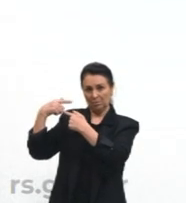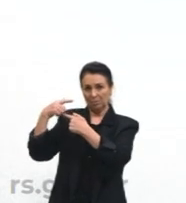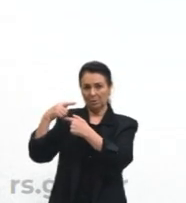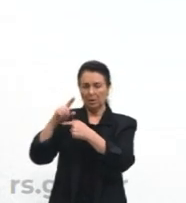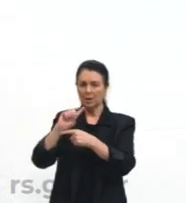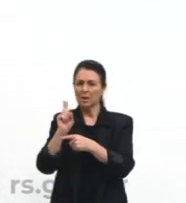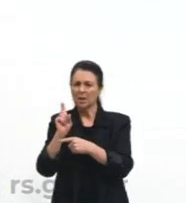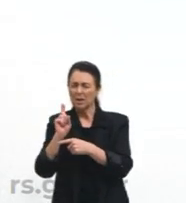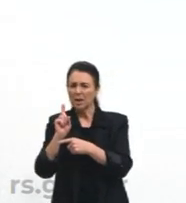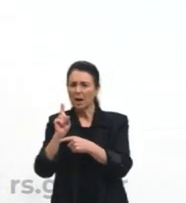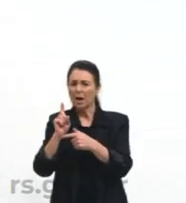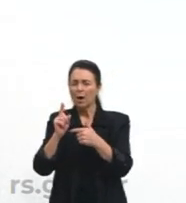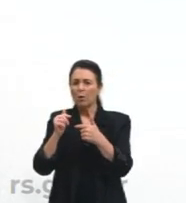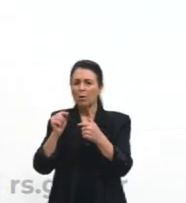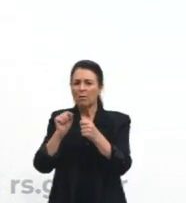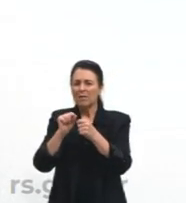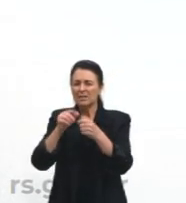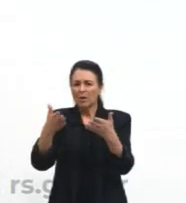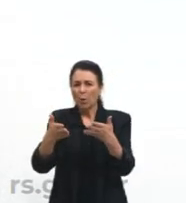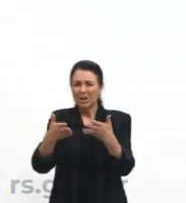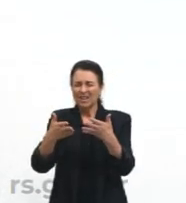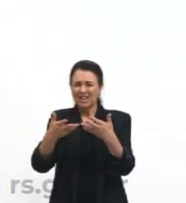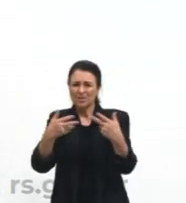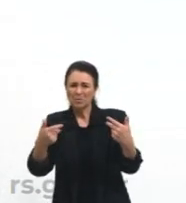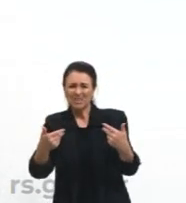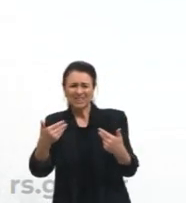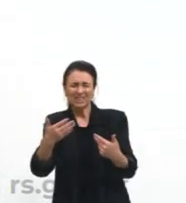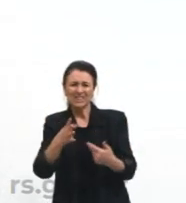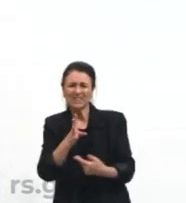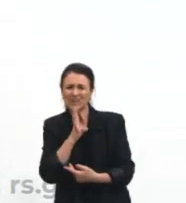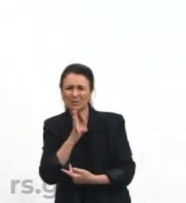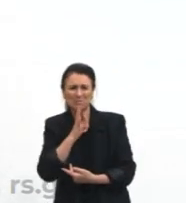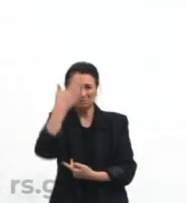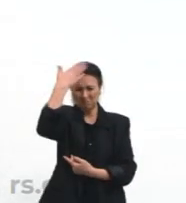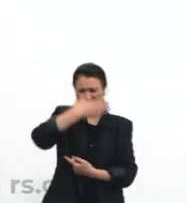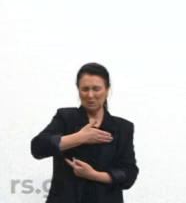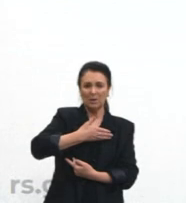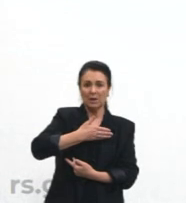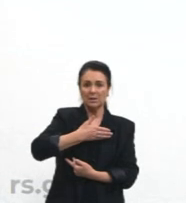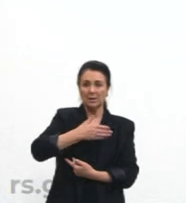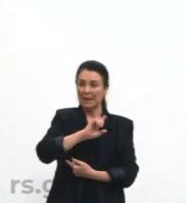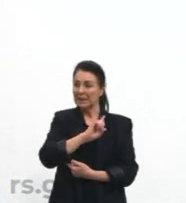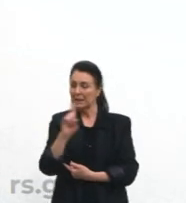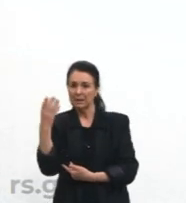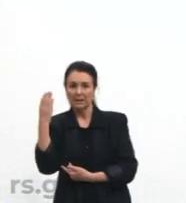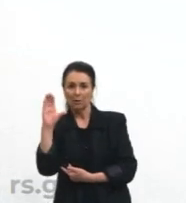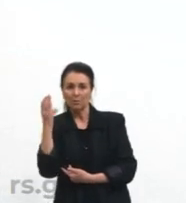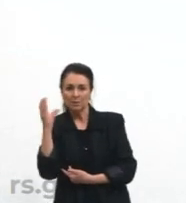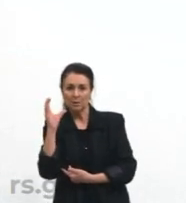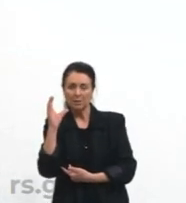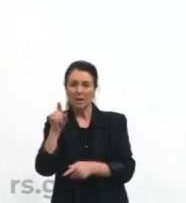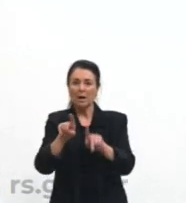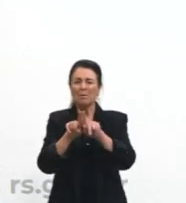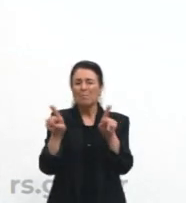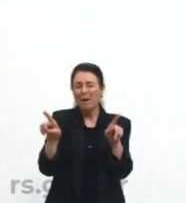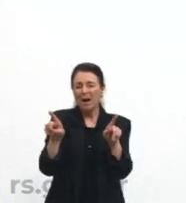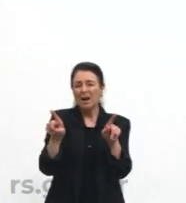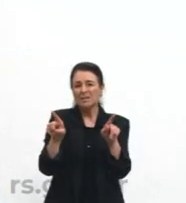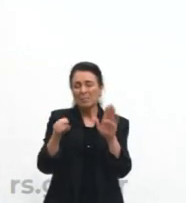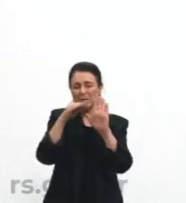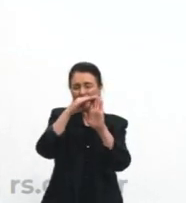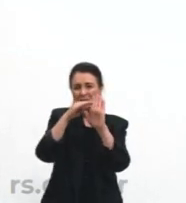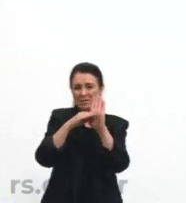esses últimos para que as trevas exteriores da não ciência mas apenas para o estágio de conhecimentos